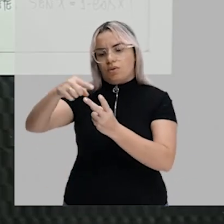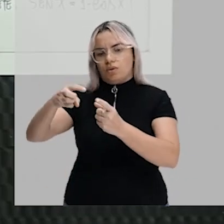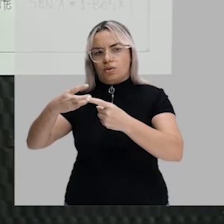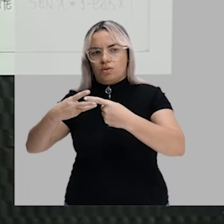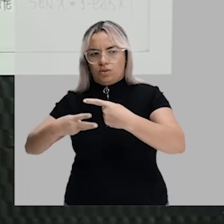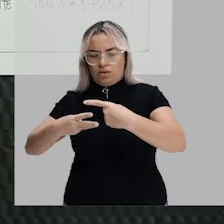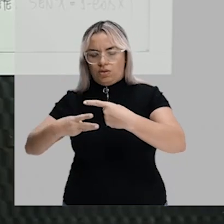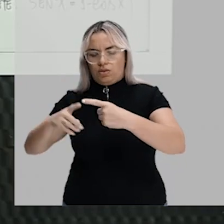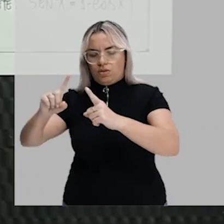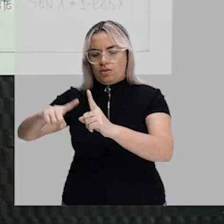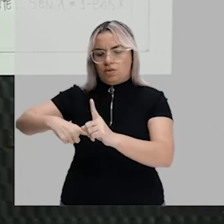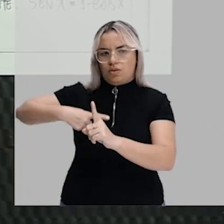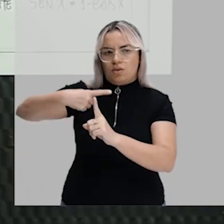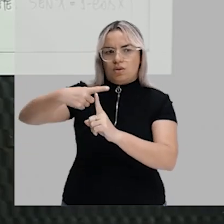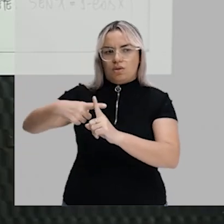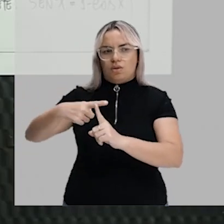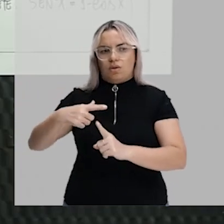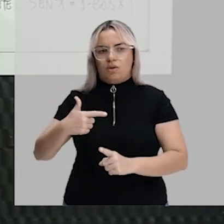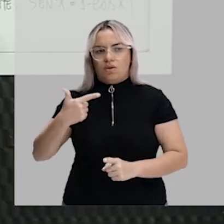2